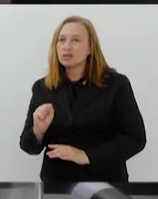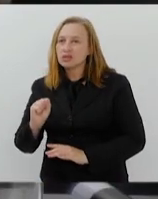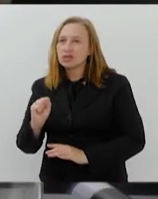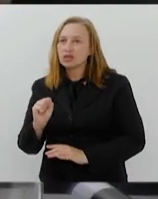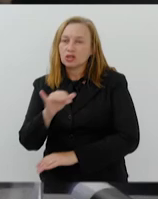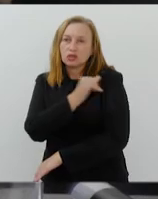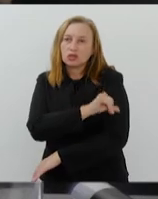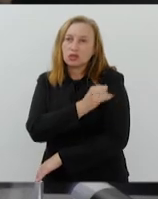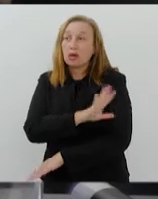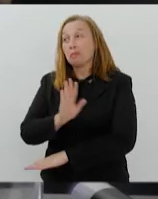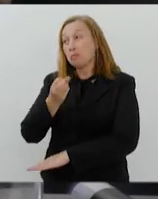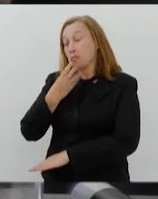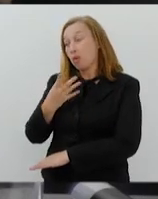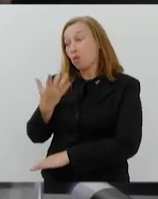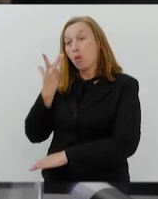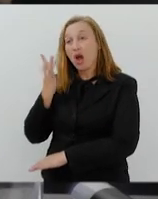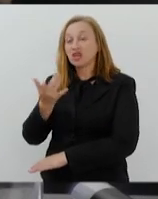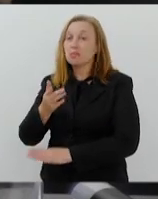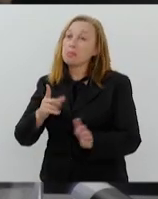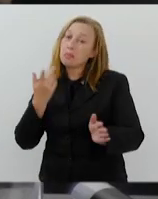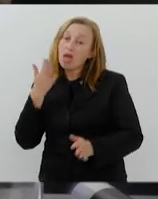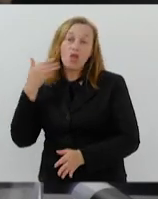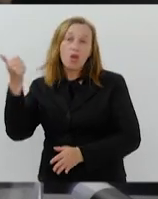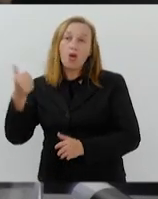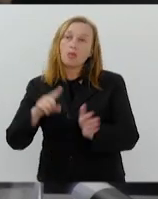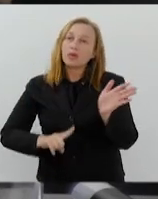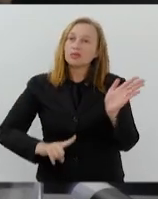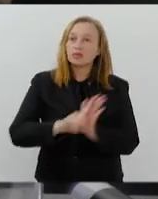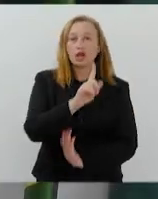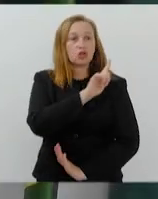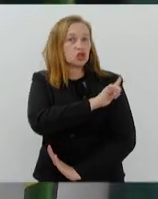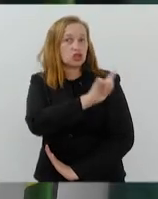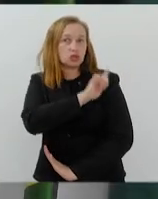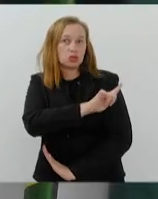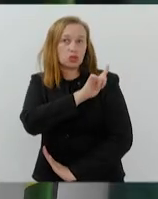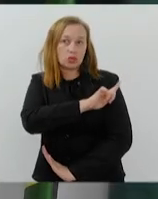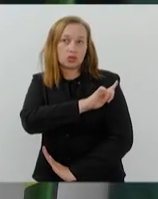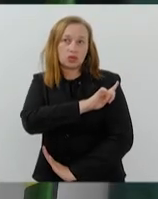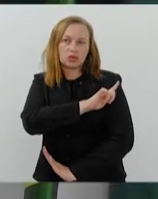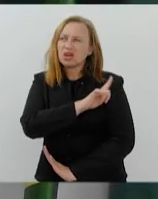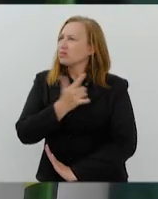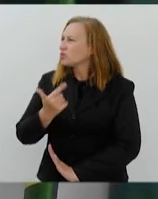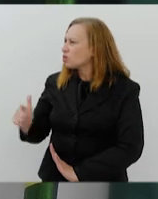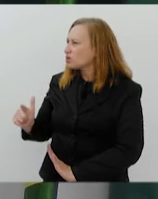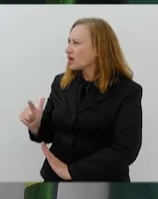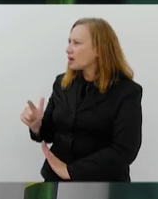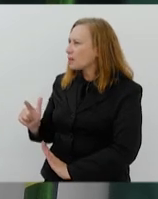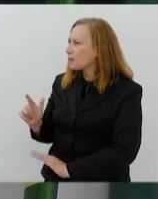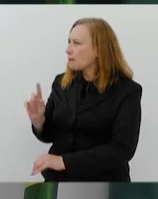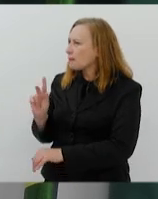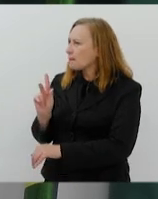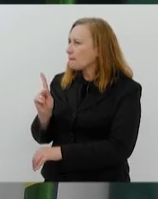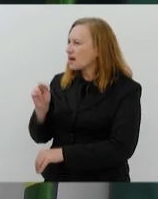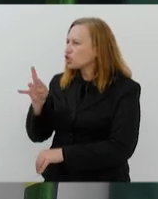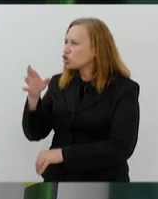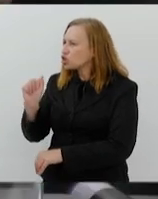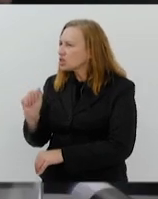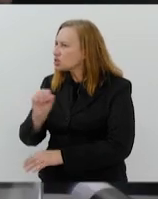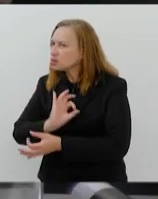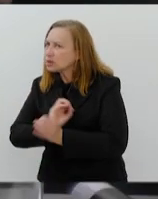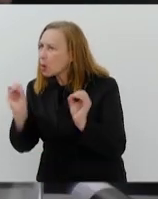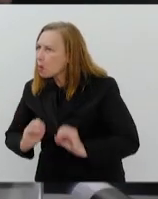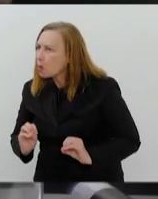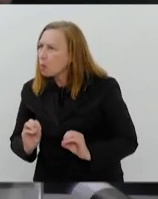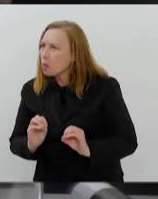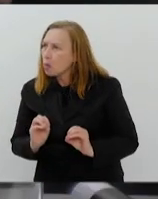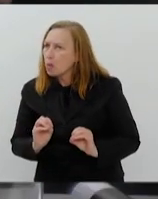perguntar pros gestores da empresa né não para mim desculpa não mas a cedade não tem Patrocínio não vai ter Patrocínio de quê de de